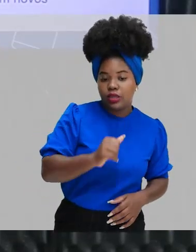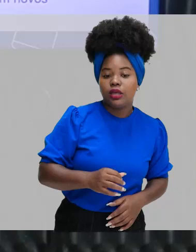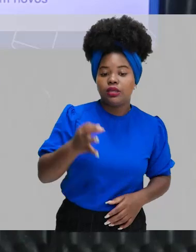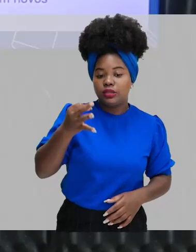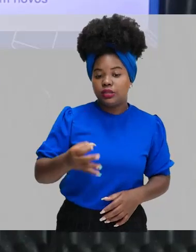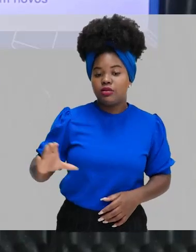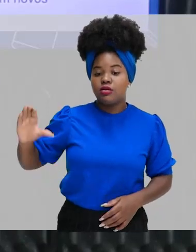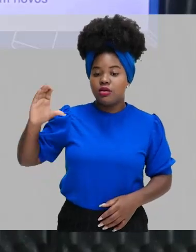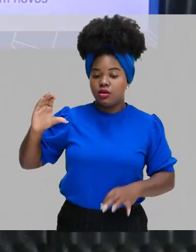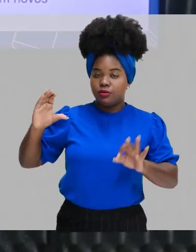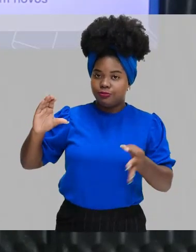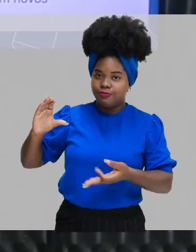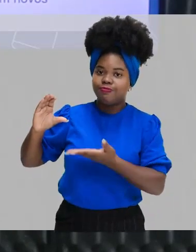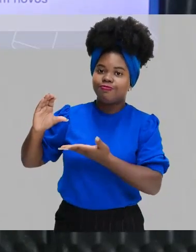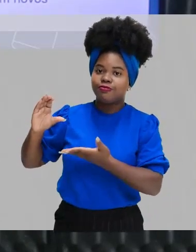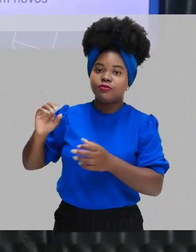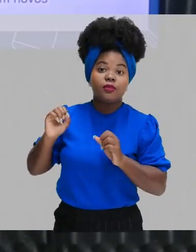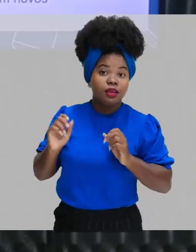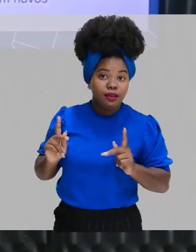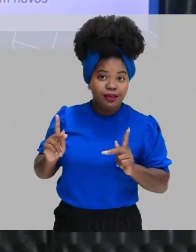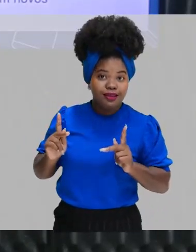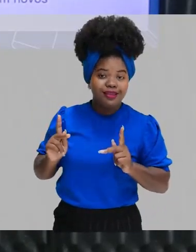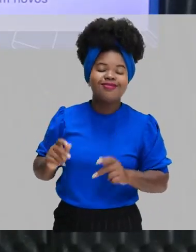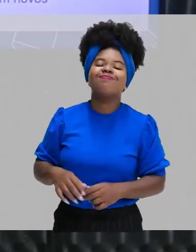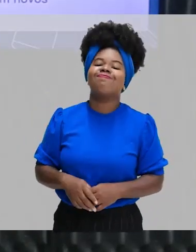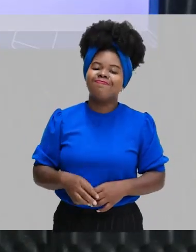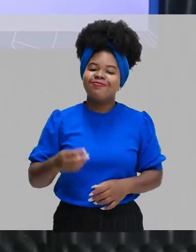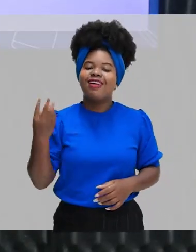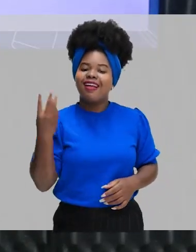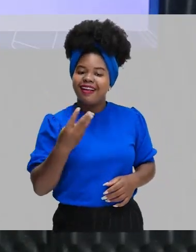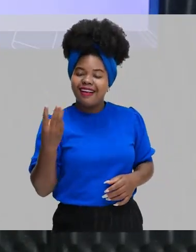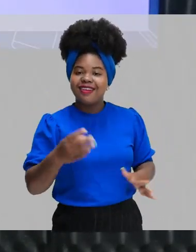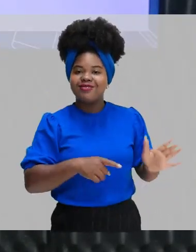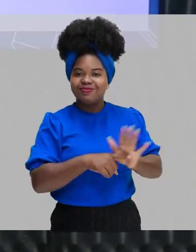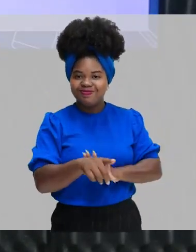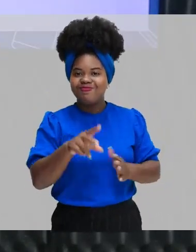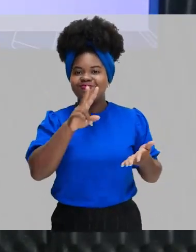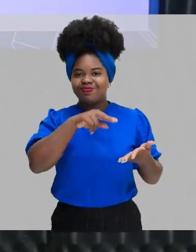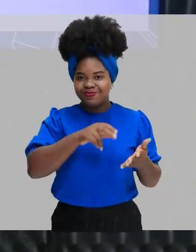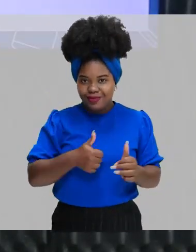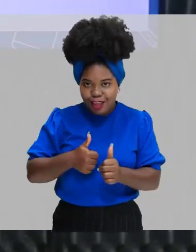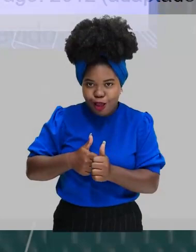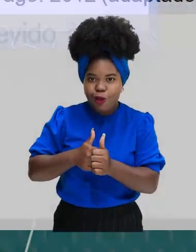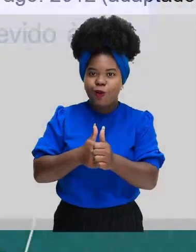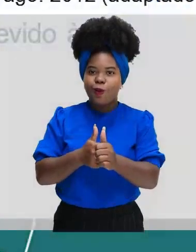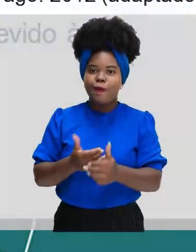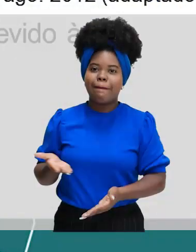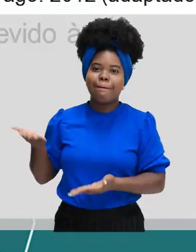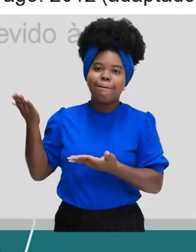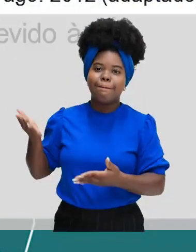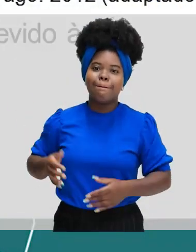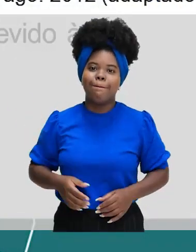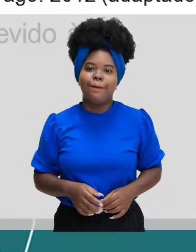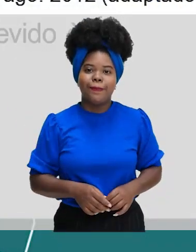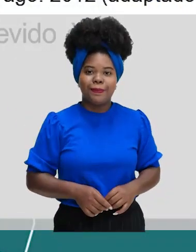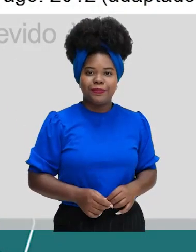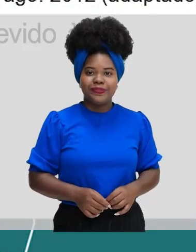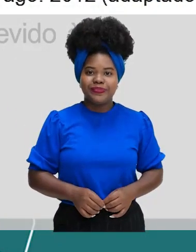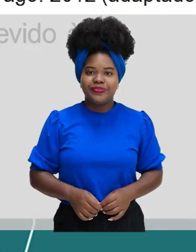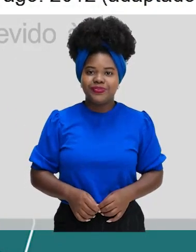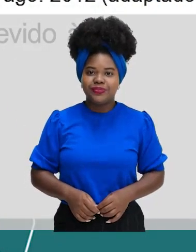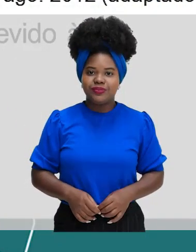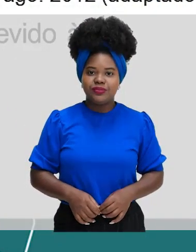a letra C pegaram Então vamos para mais uma turma pesquisadores recuperaram o